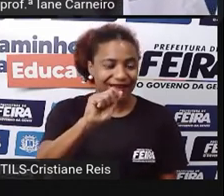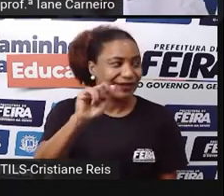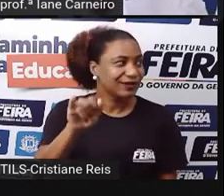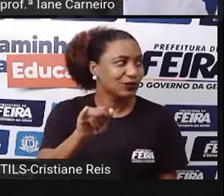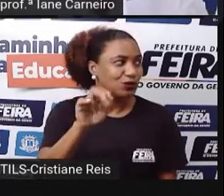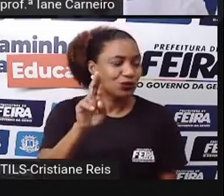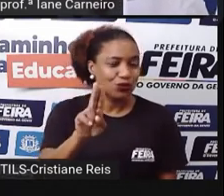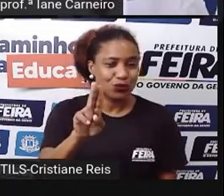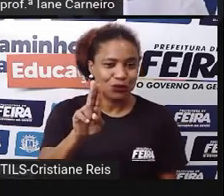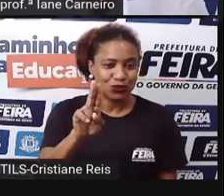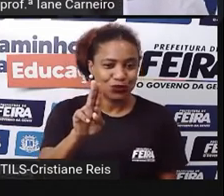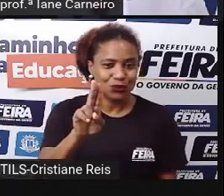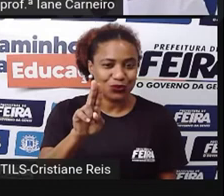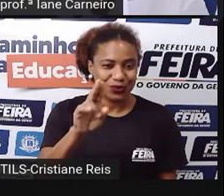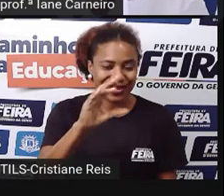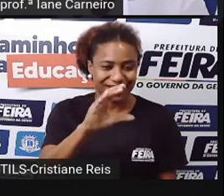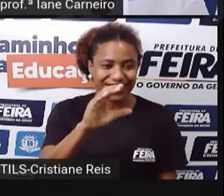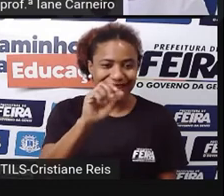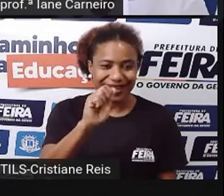Ju.